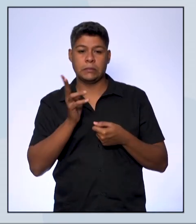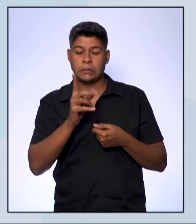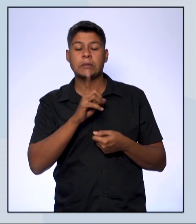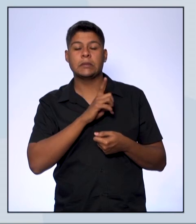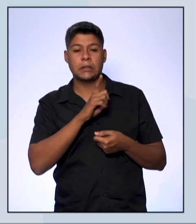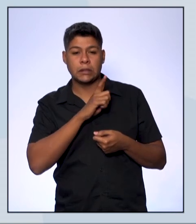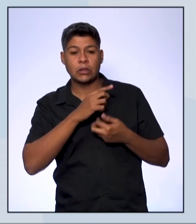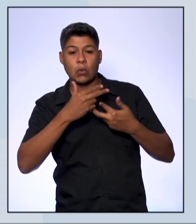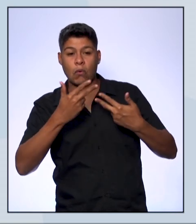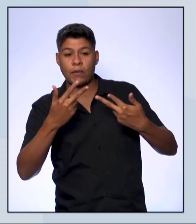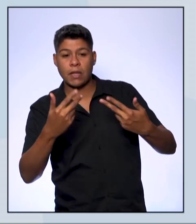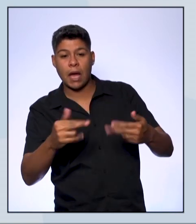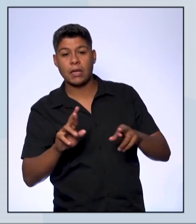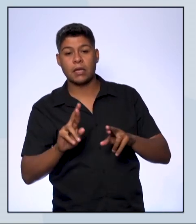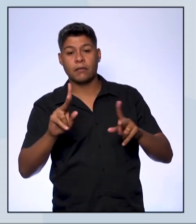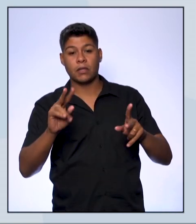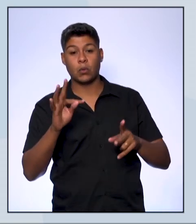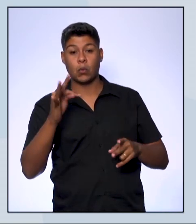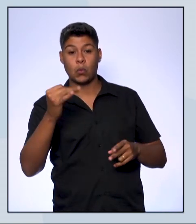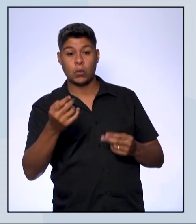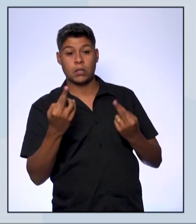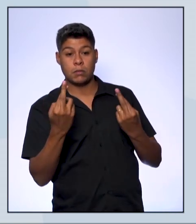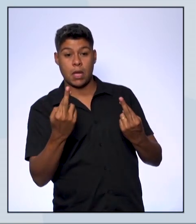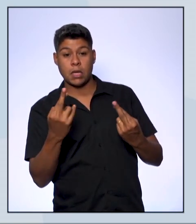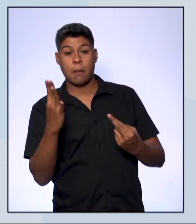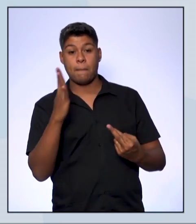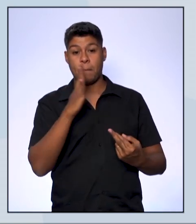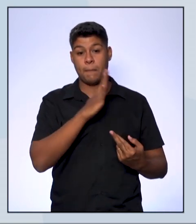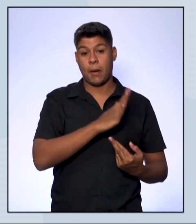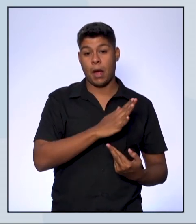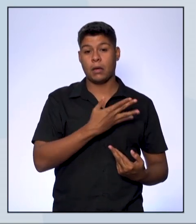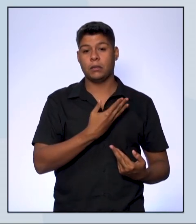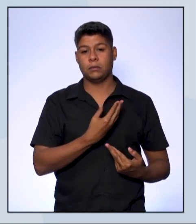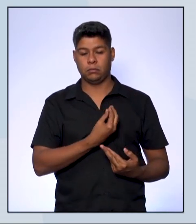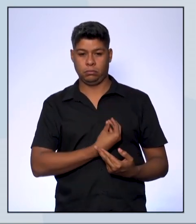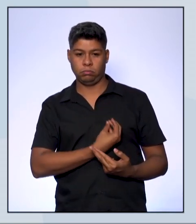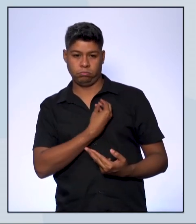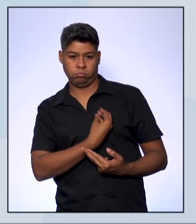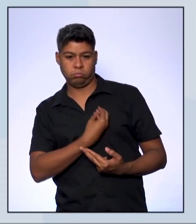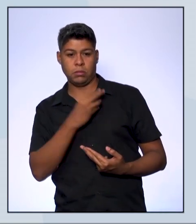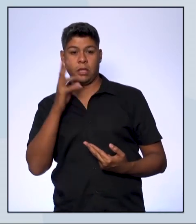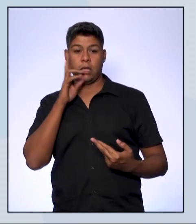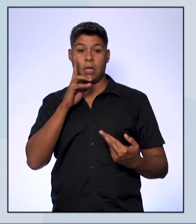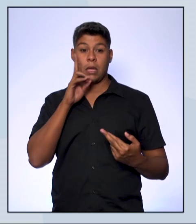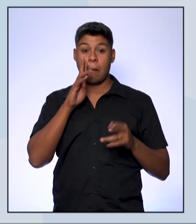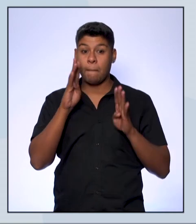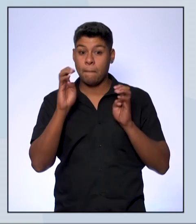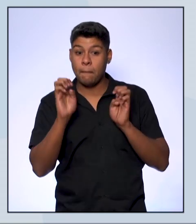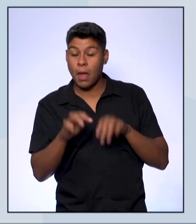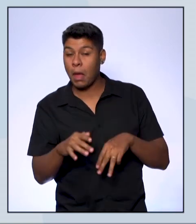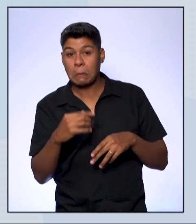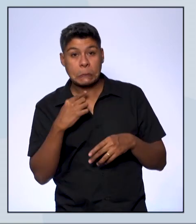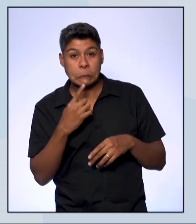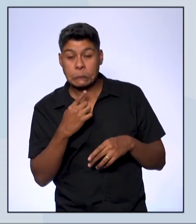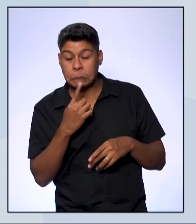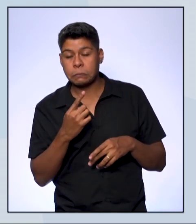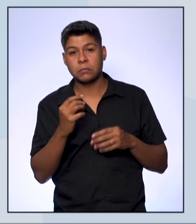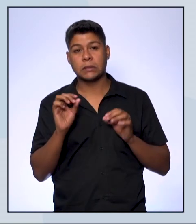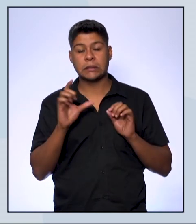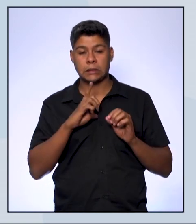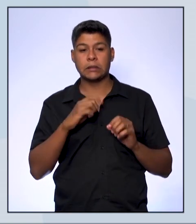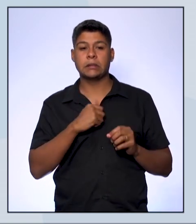novidades diferentes em tudo da esperança do mal ficam as mágoas na lembrança e do bem se algum houve as